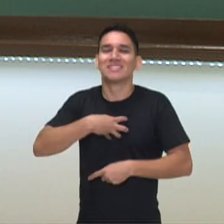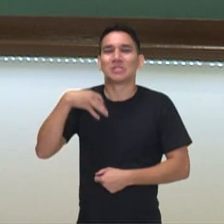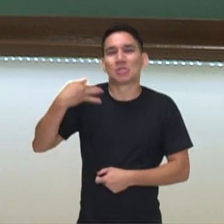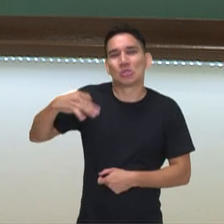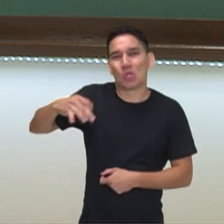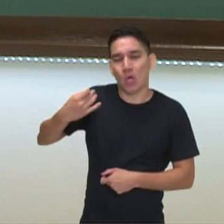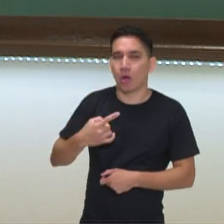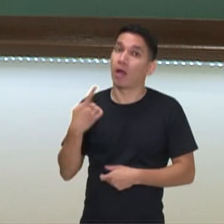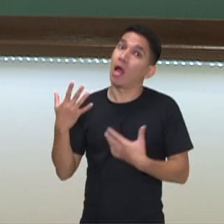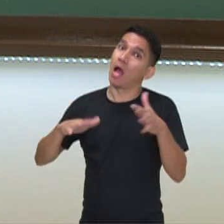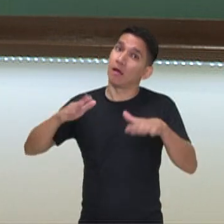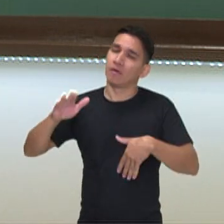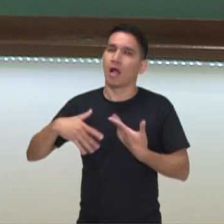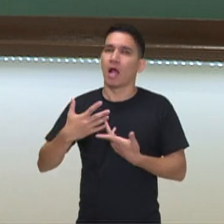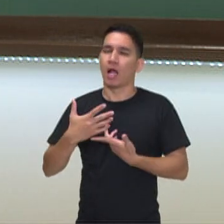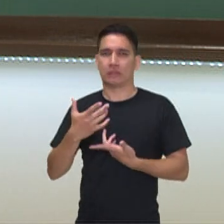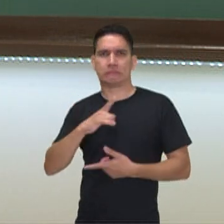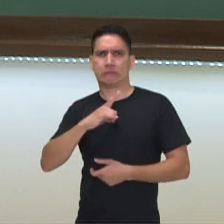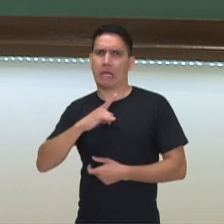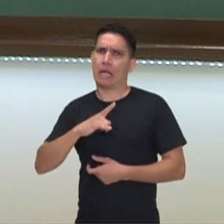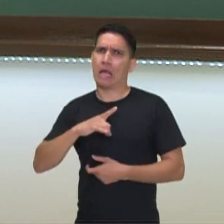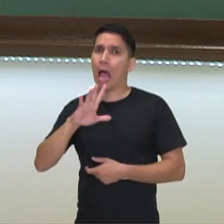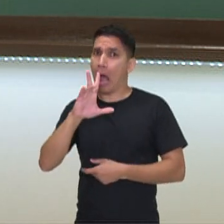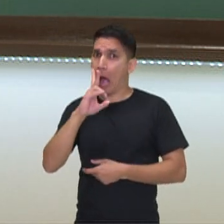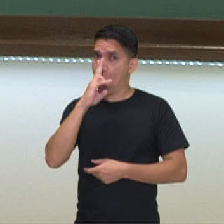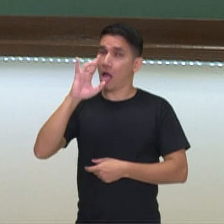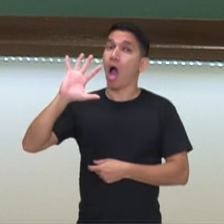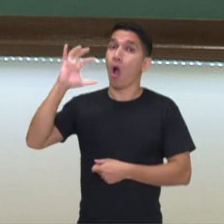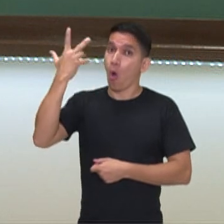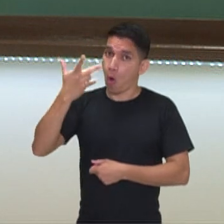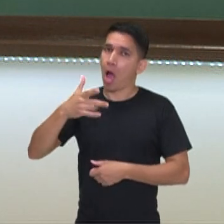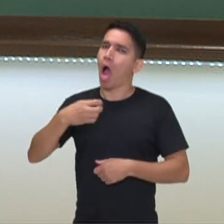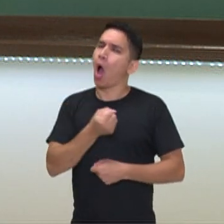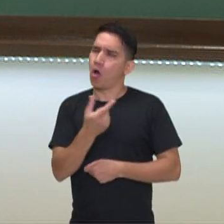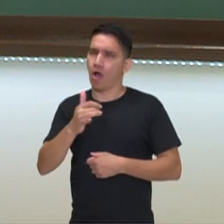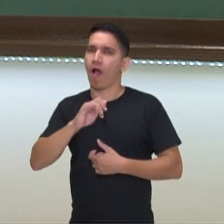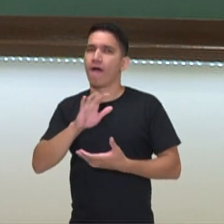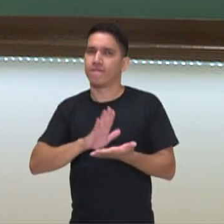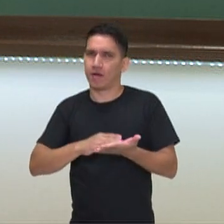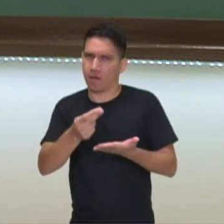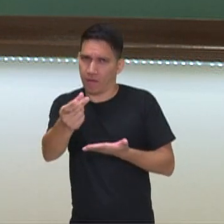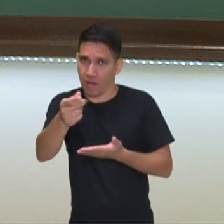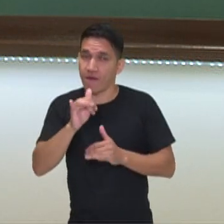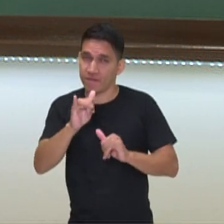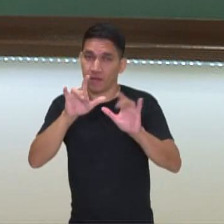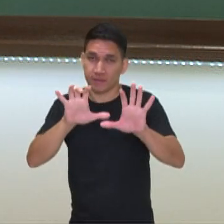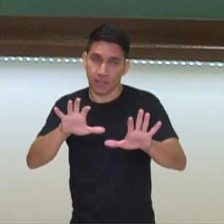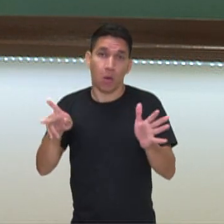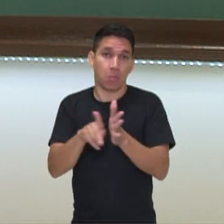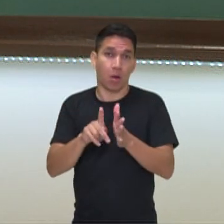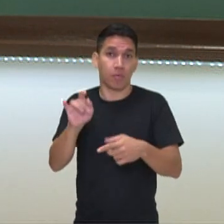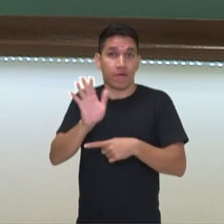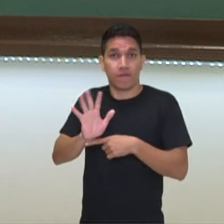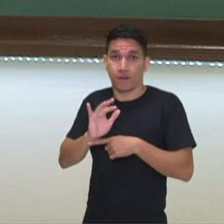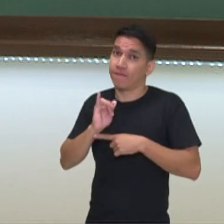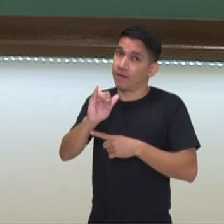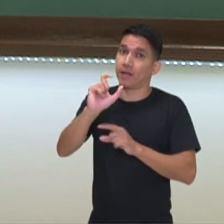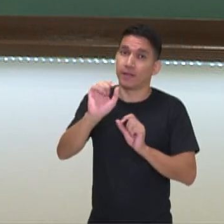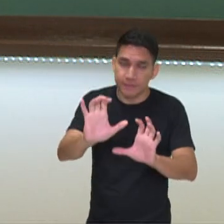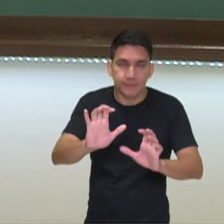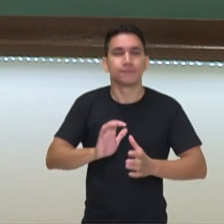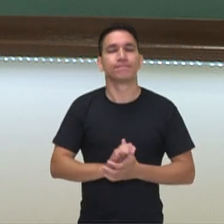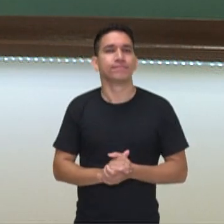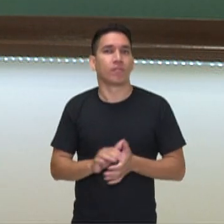Isso reza a lenda que aconteceu mesmo, até porque a história dele ela foi contada pelo meu próprio filme, fala isso, primeira vez